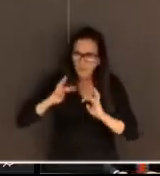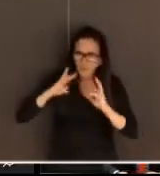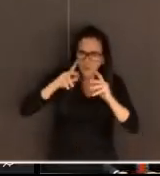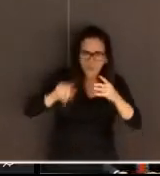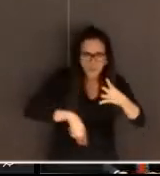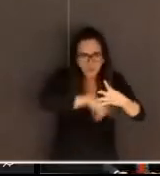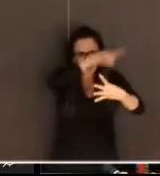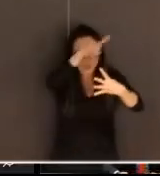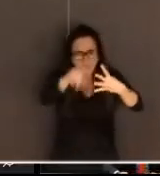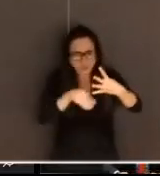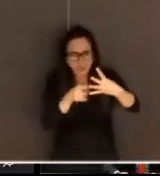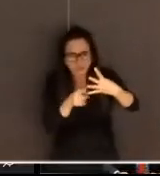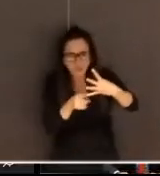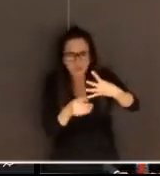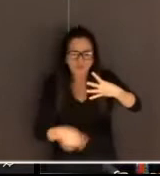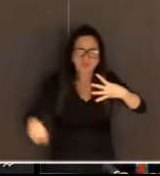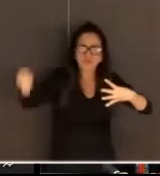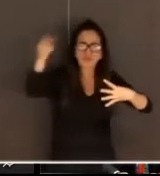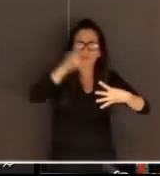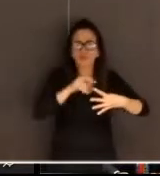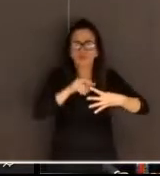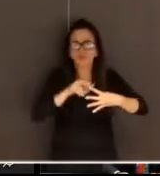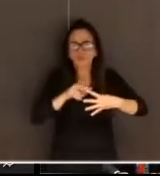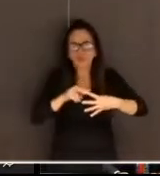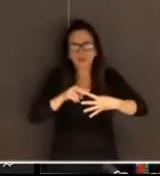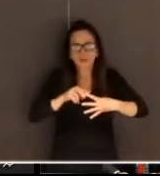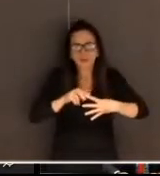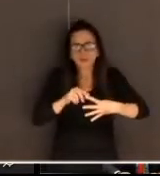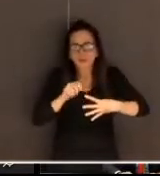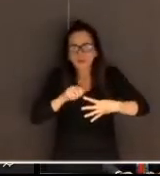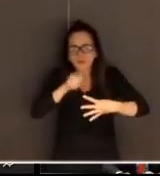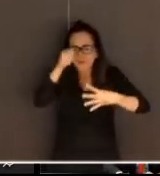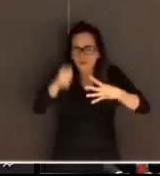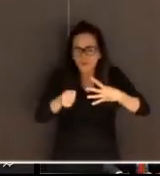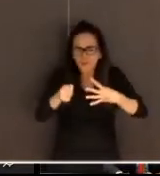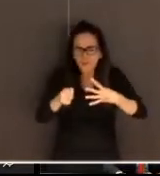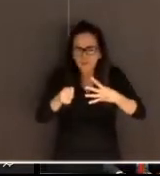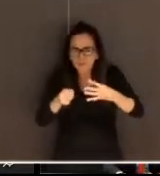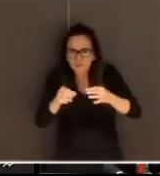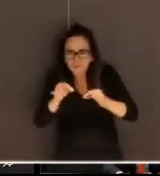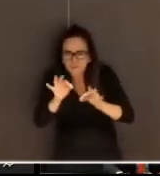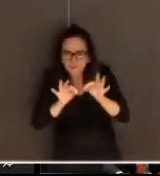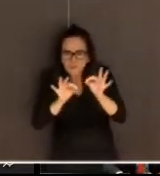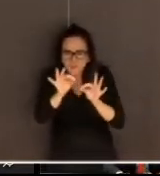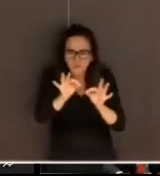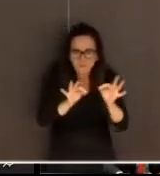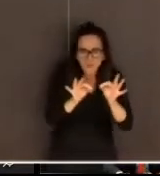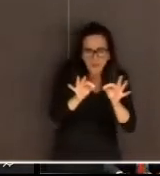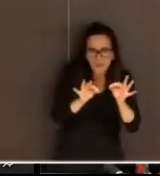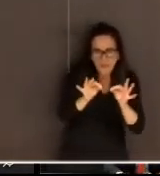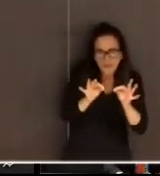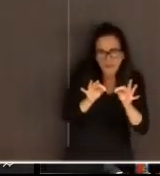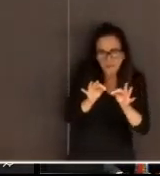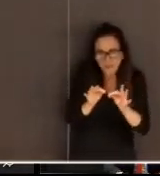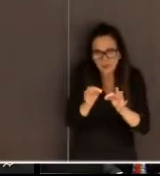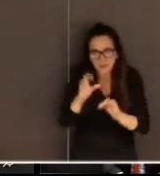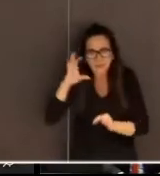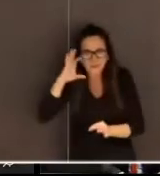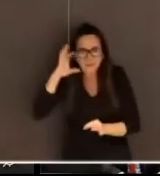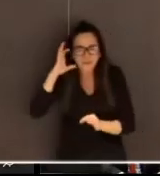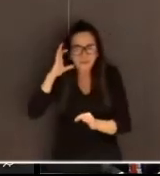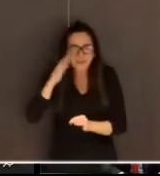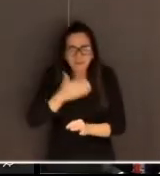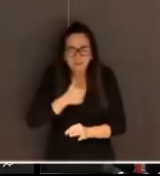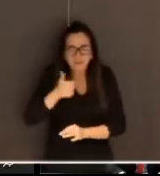buscam, de alguma forma, estabelecer mecanismos para que a decisão seja a melhor possível. melhor